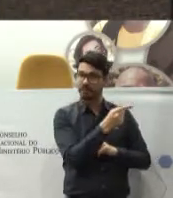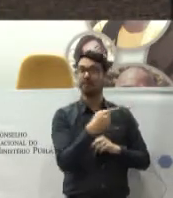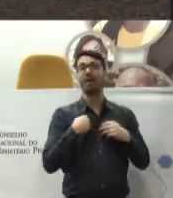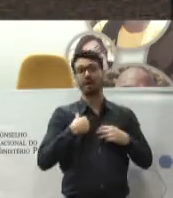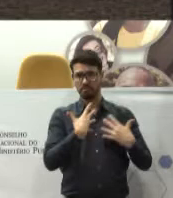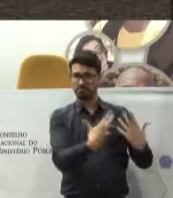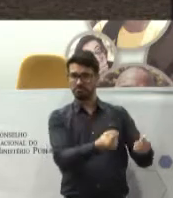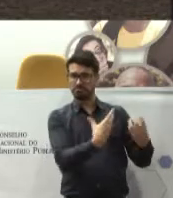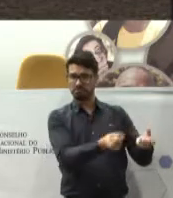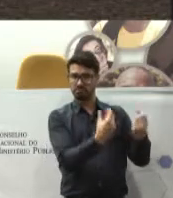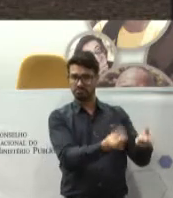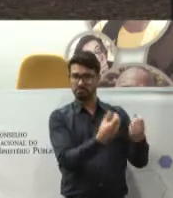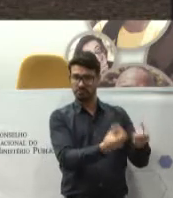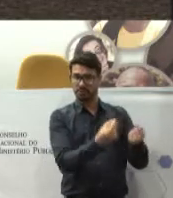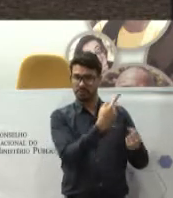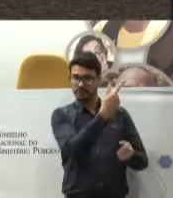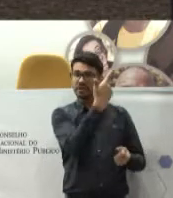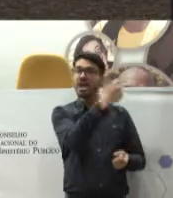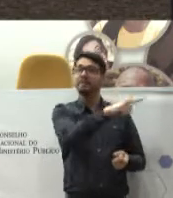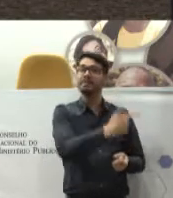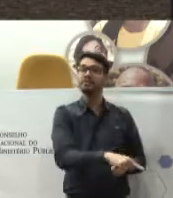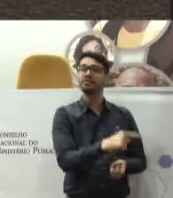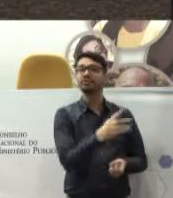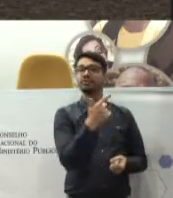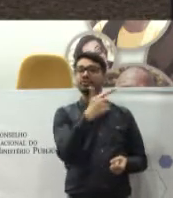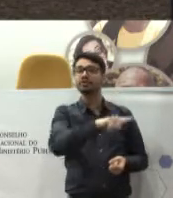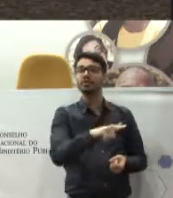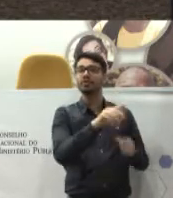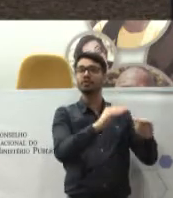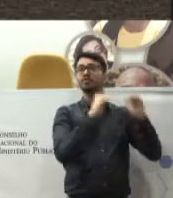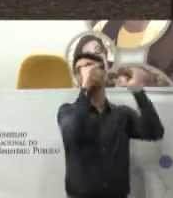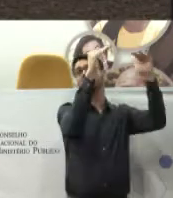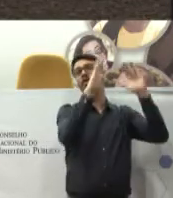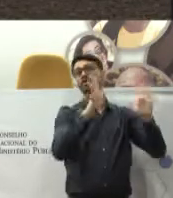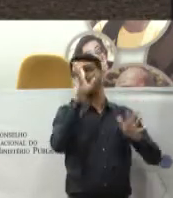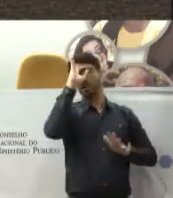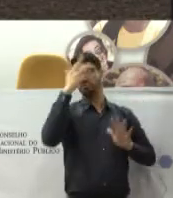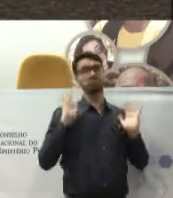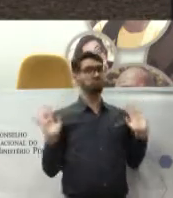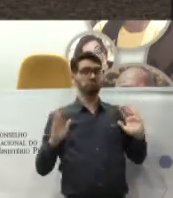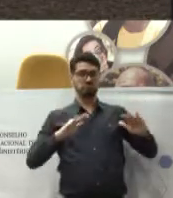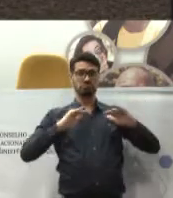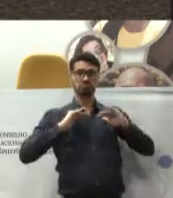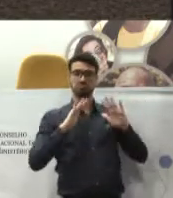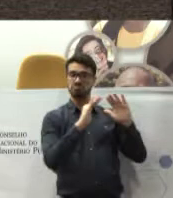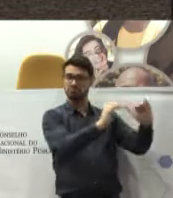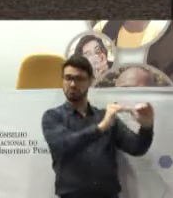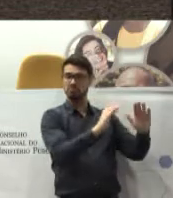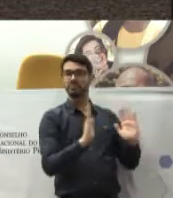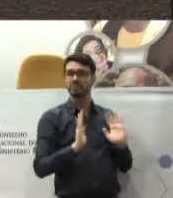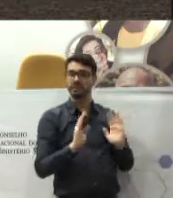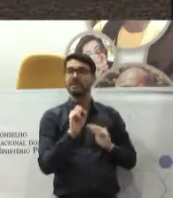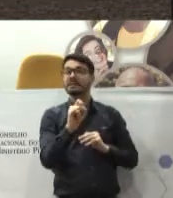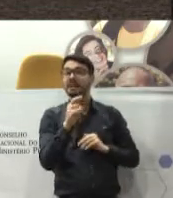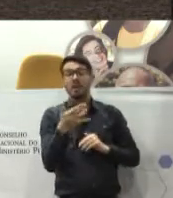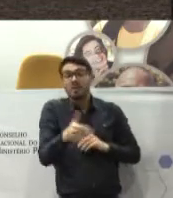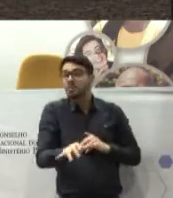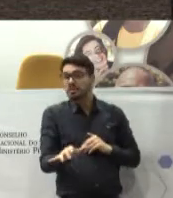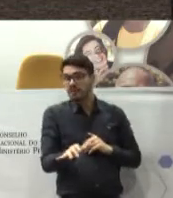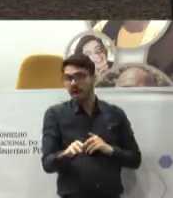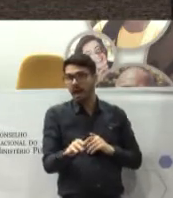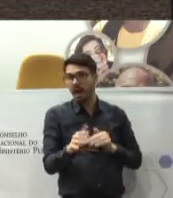as decisões de caráter repetitivo decidida pelos tribunais superiores. Até se eu não quiser